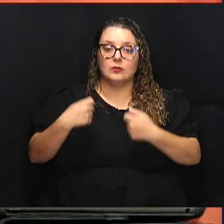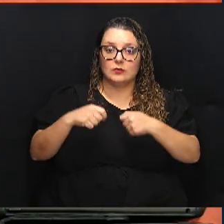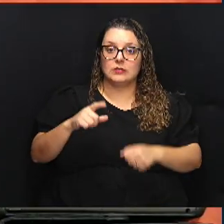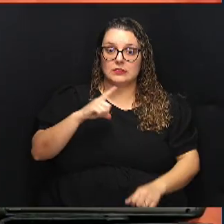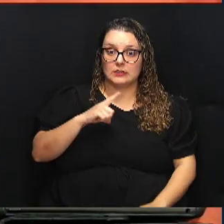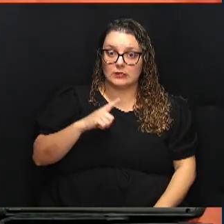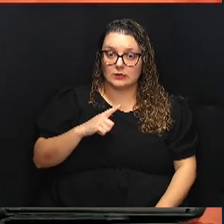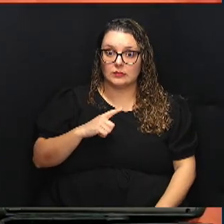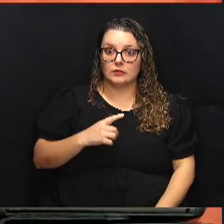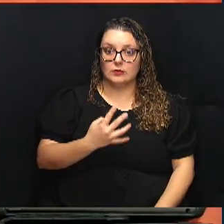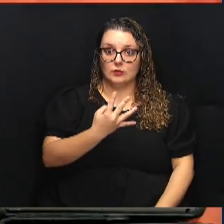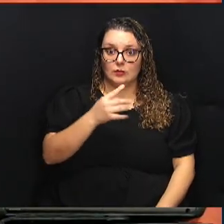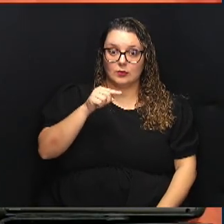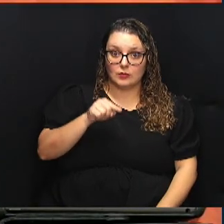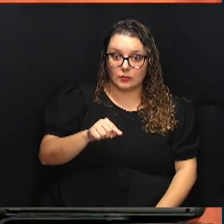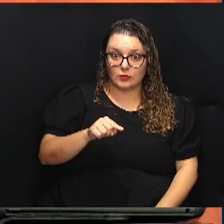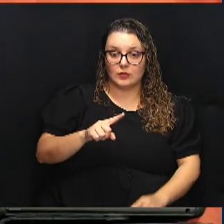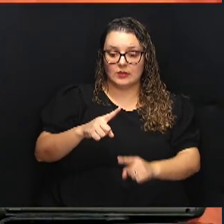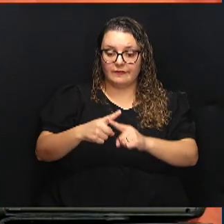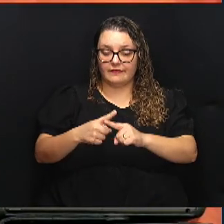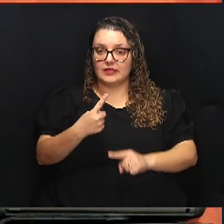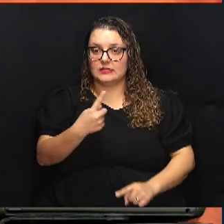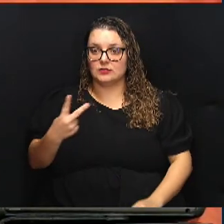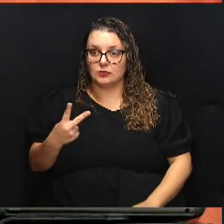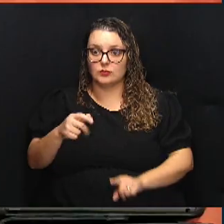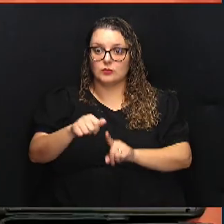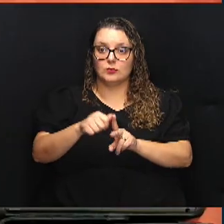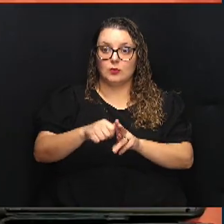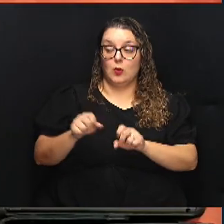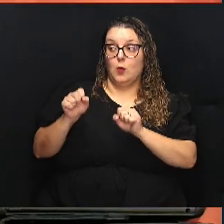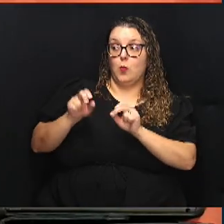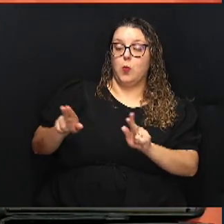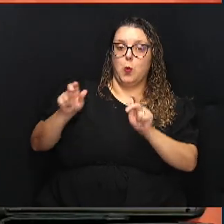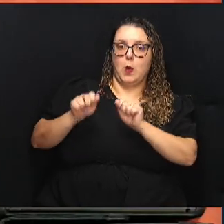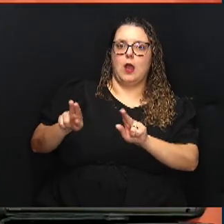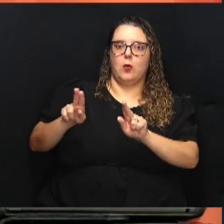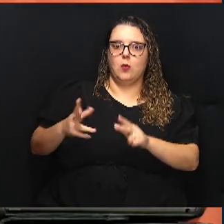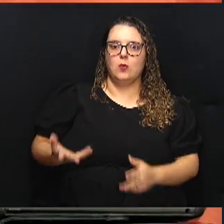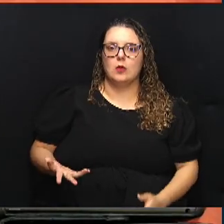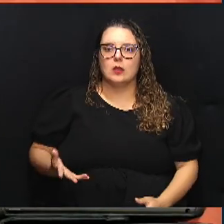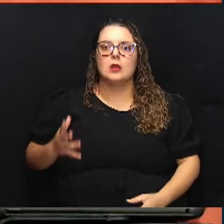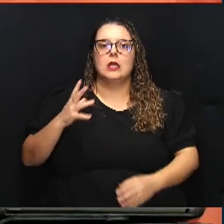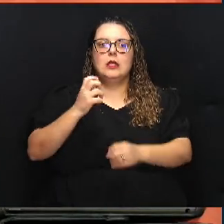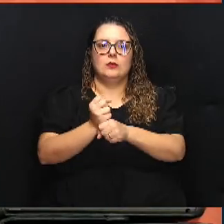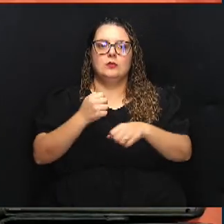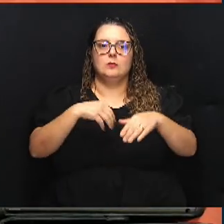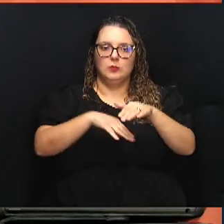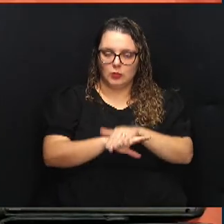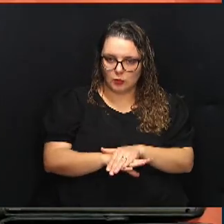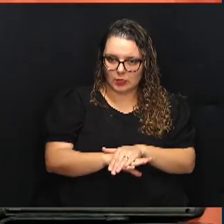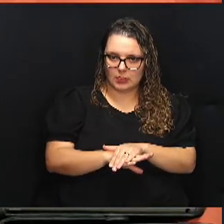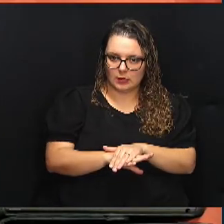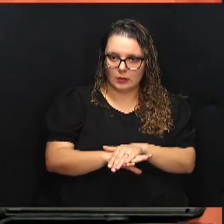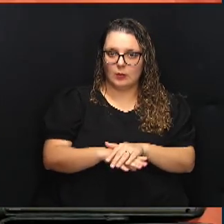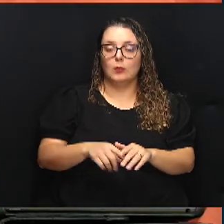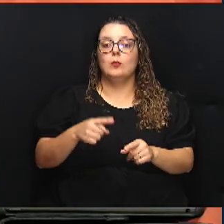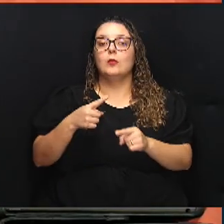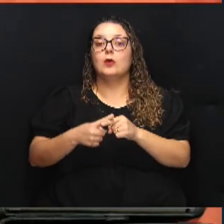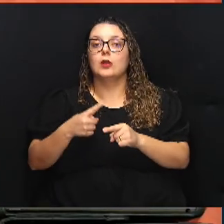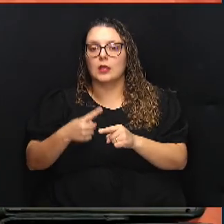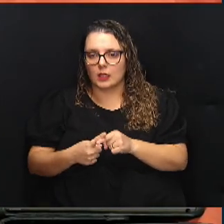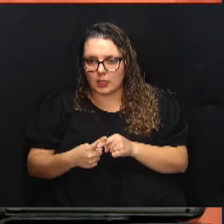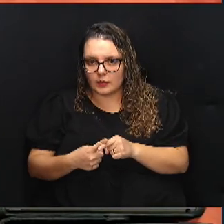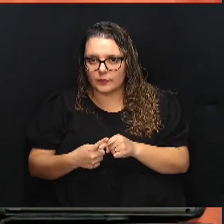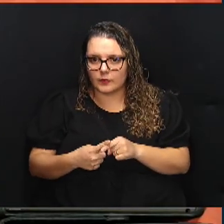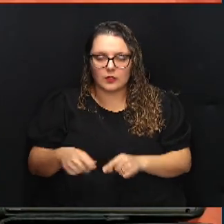ter 4.000 vezes 12 meses. Uau. E esse total precisa ser guardado. Para quê, né, gente? Você